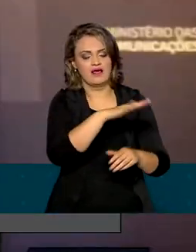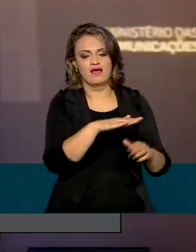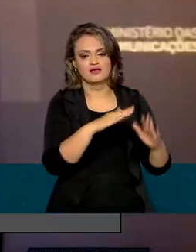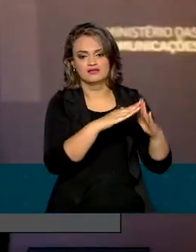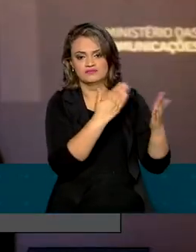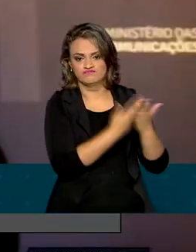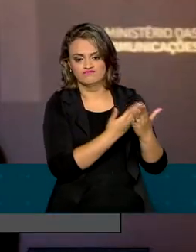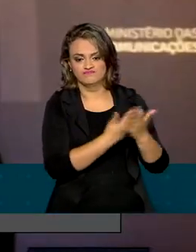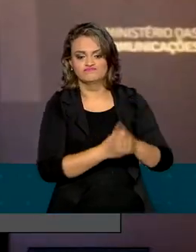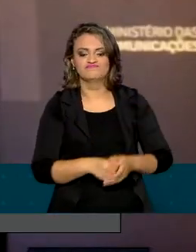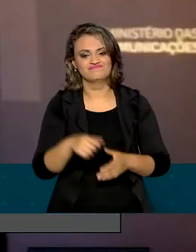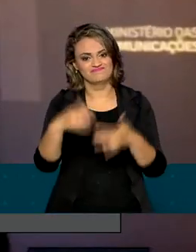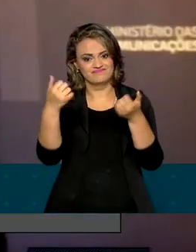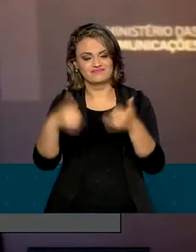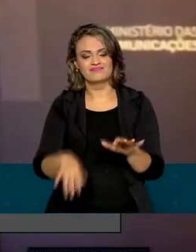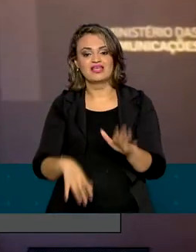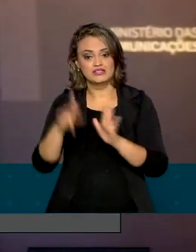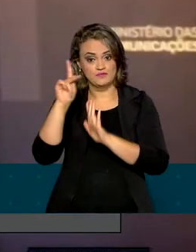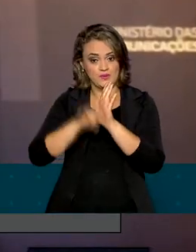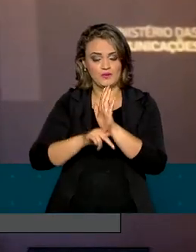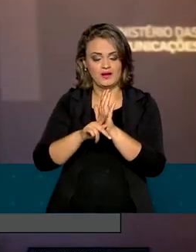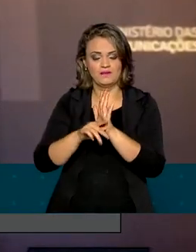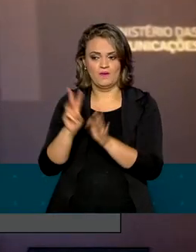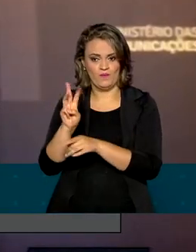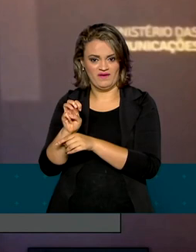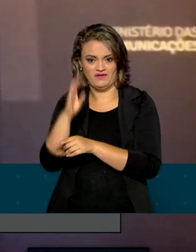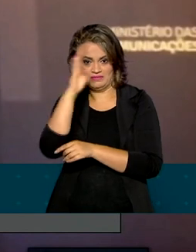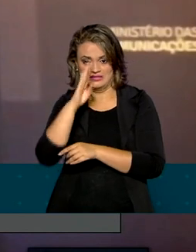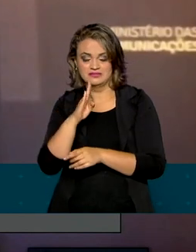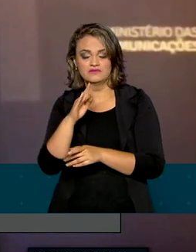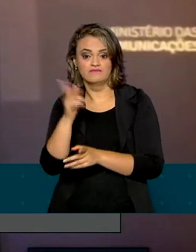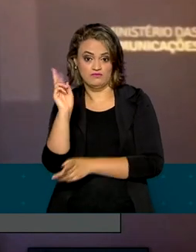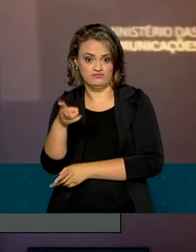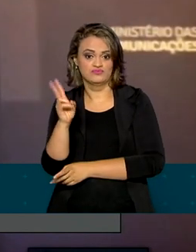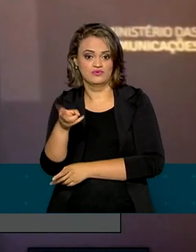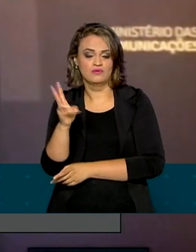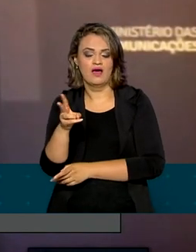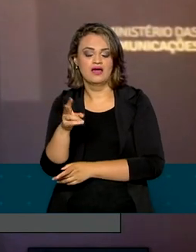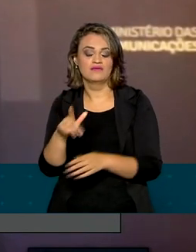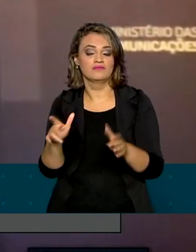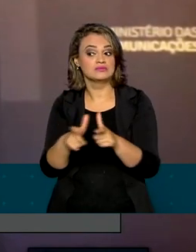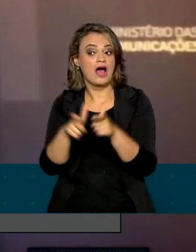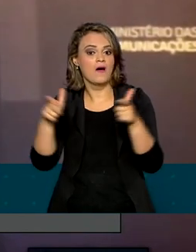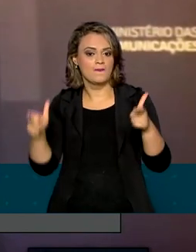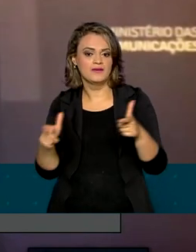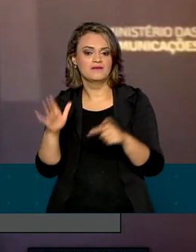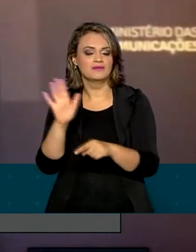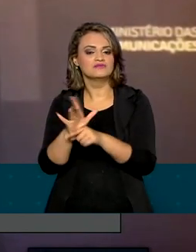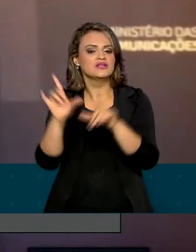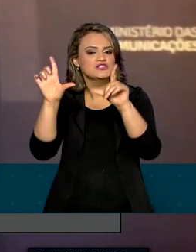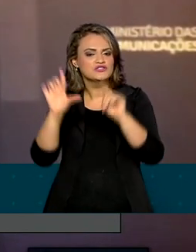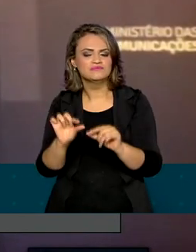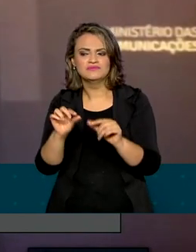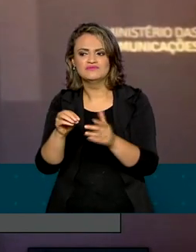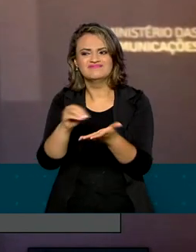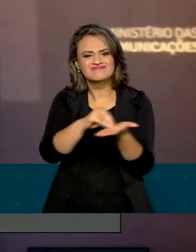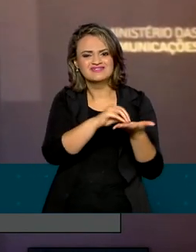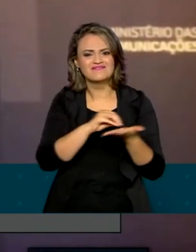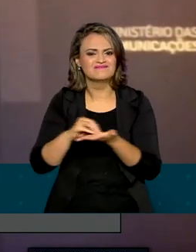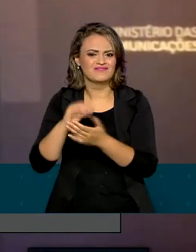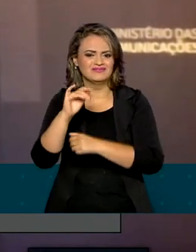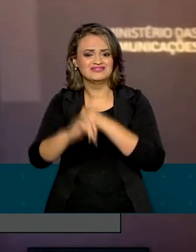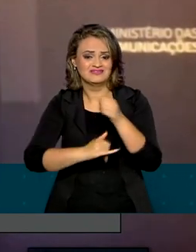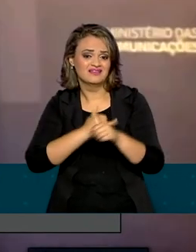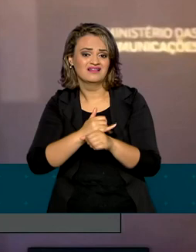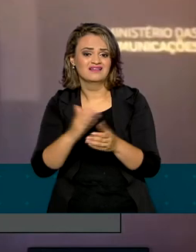escolar o programa que a gente deve dar continuidade vamos ampliar ele porque vai ajudar a diminuir esse gato que nós